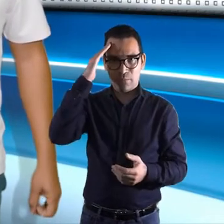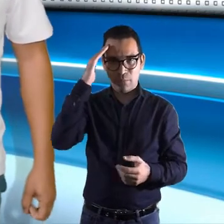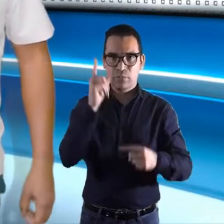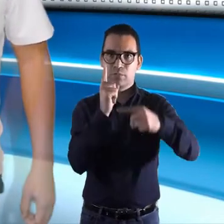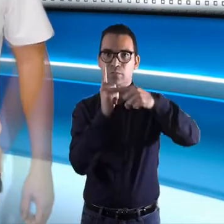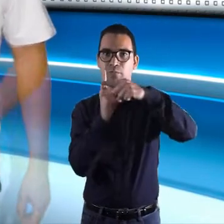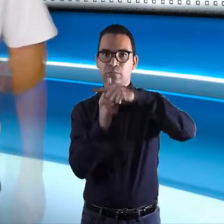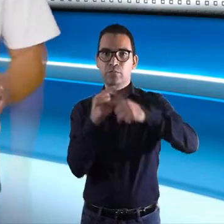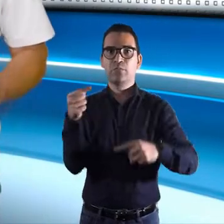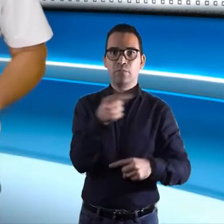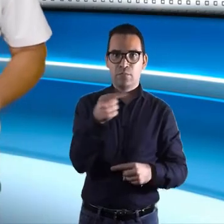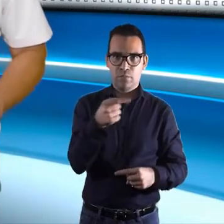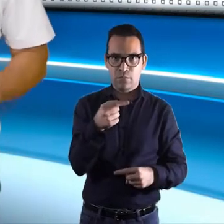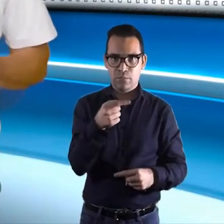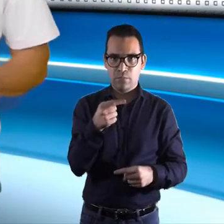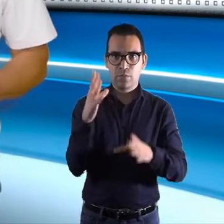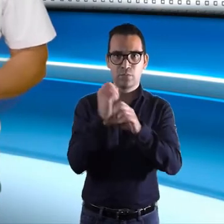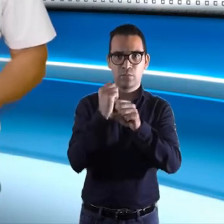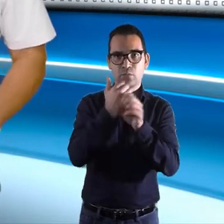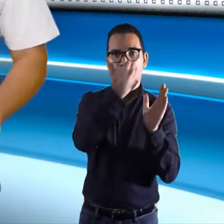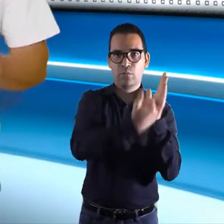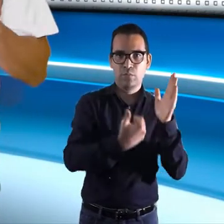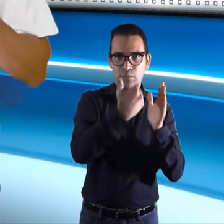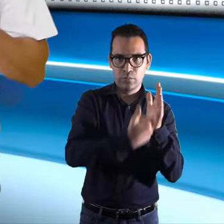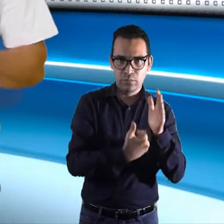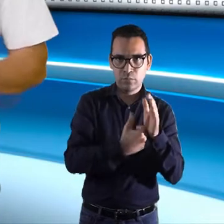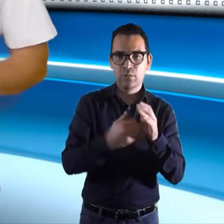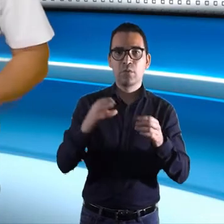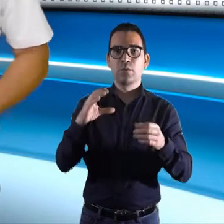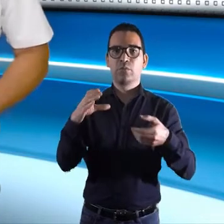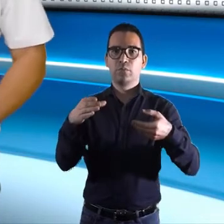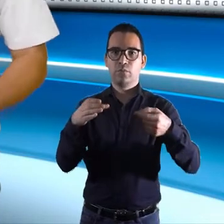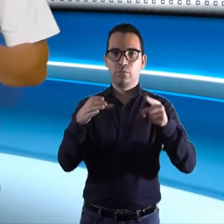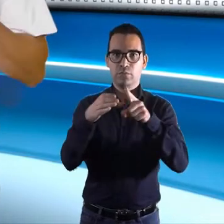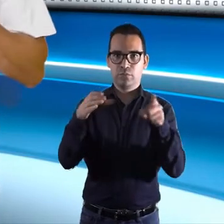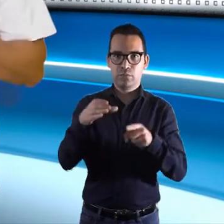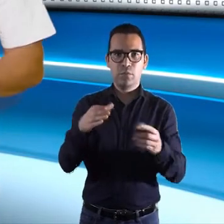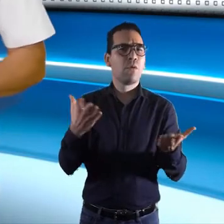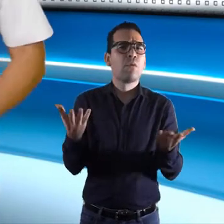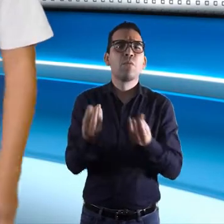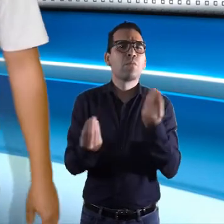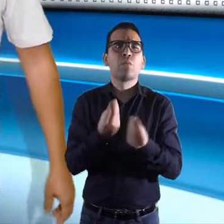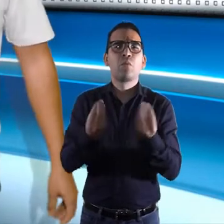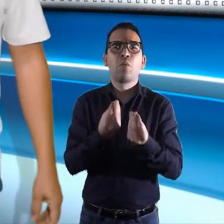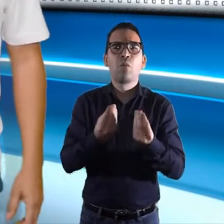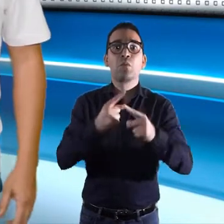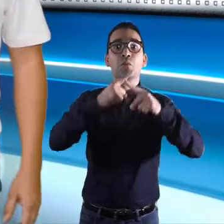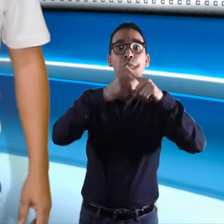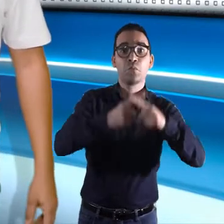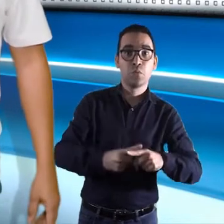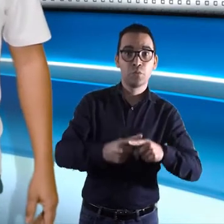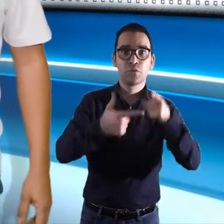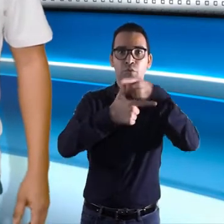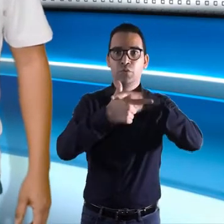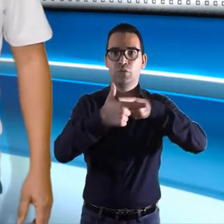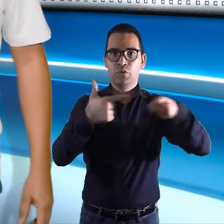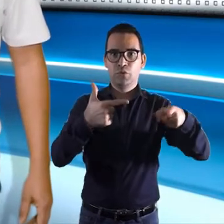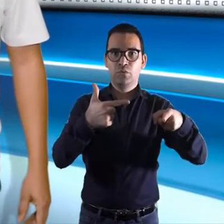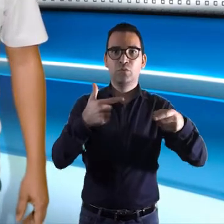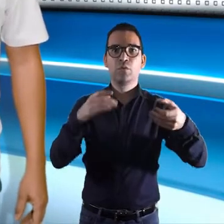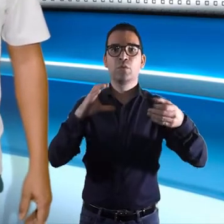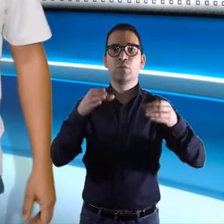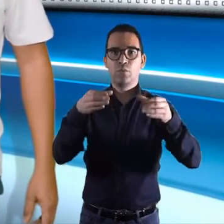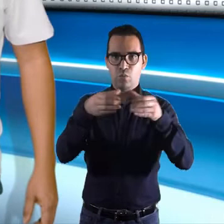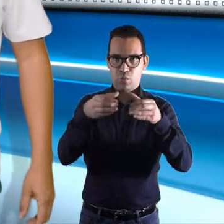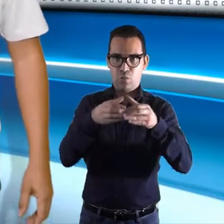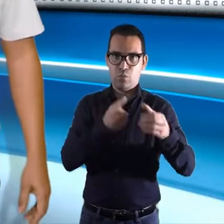números inteiros, agora vamos ver como que funciona a multiplicação e a divisão com os números inteiros,